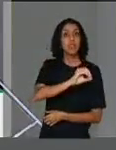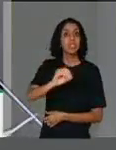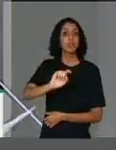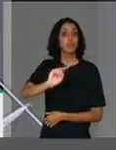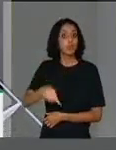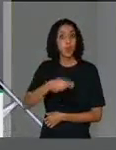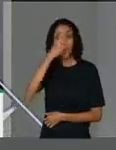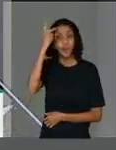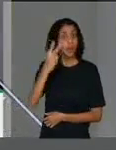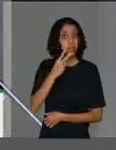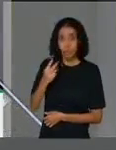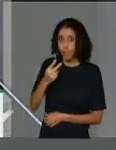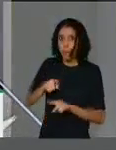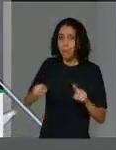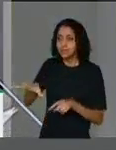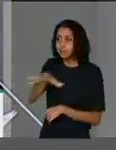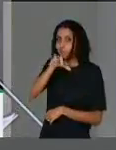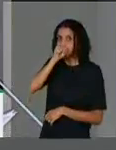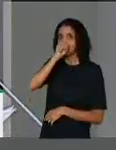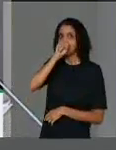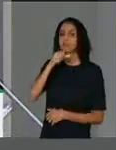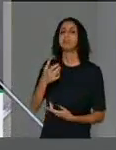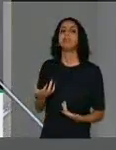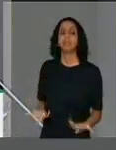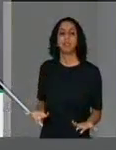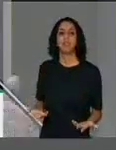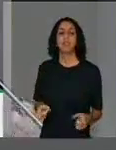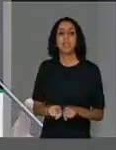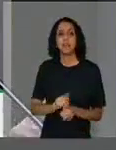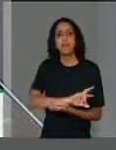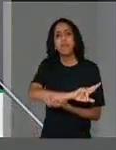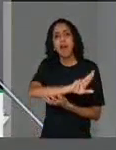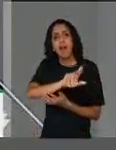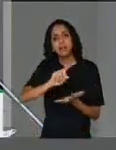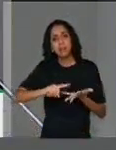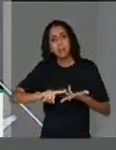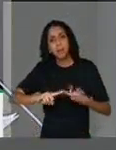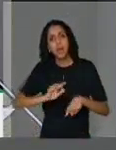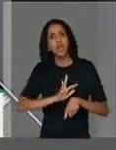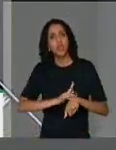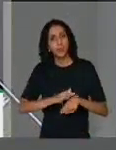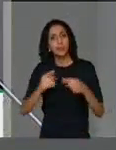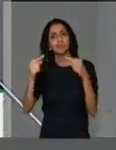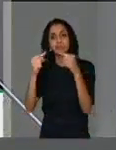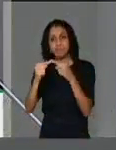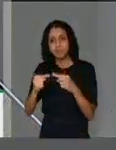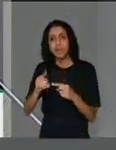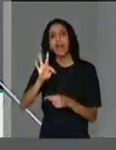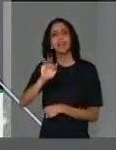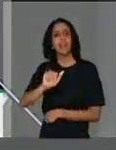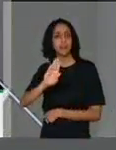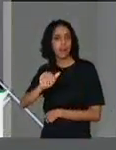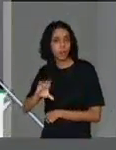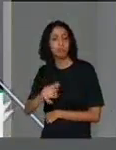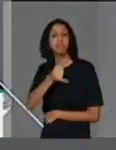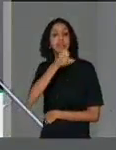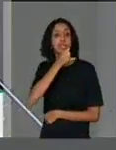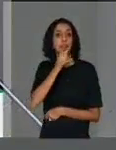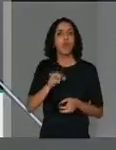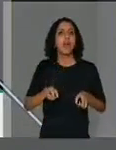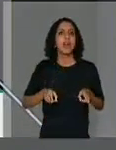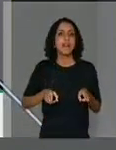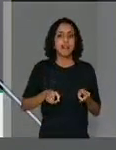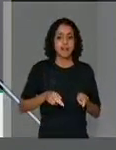não fumantes, e por inúmeras doenças relacionadas ao tabaco. É uma das principais causas do câncer de